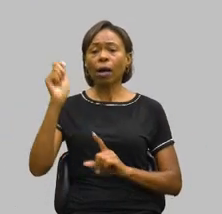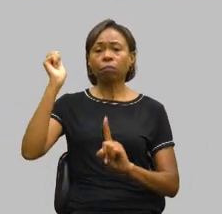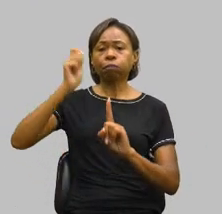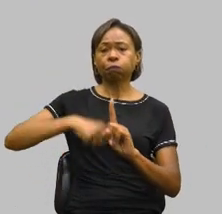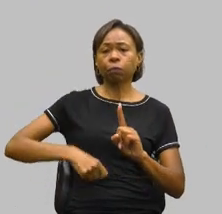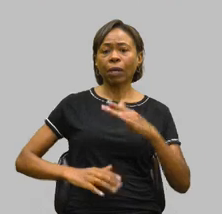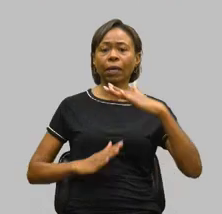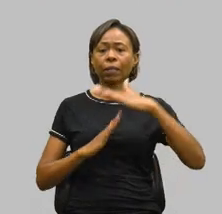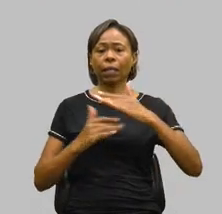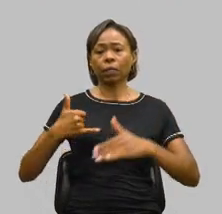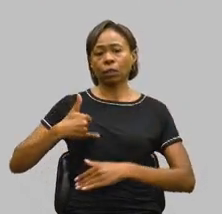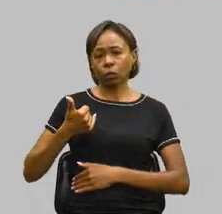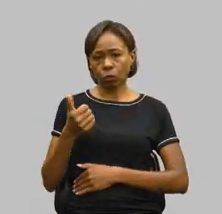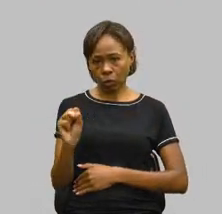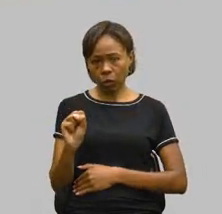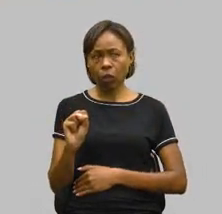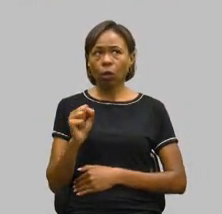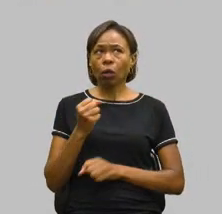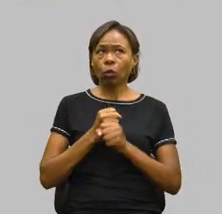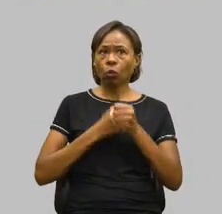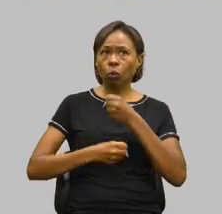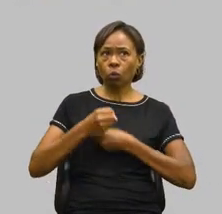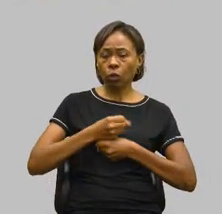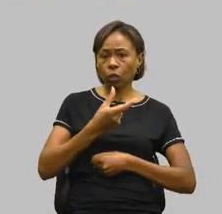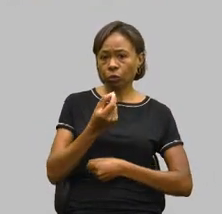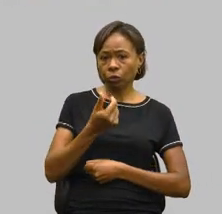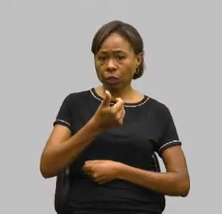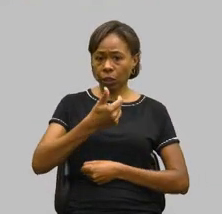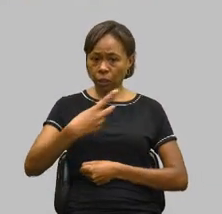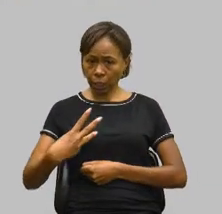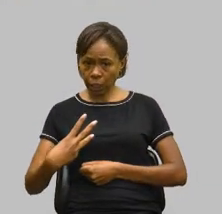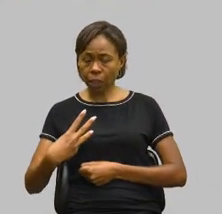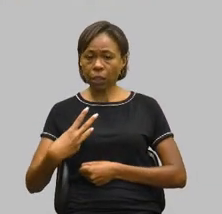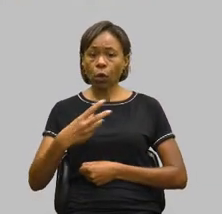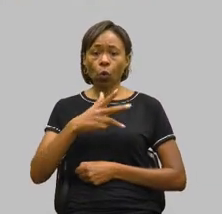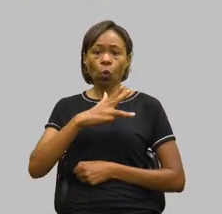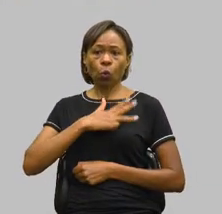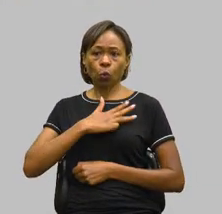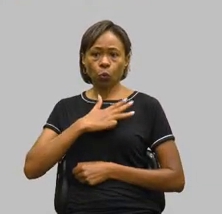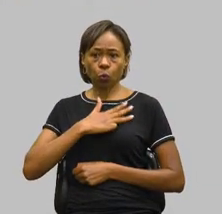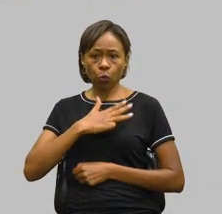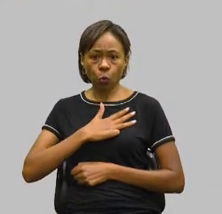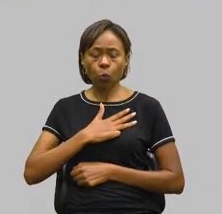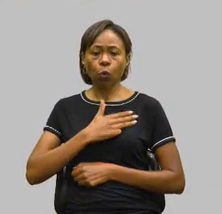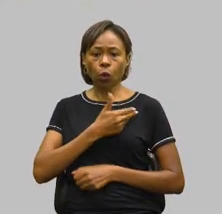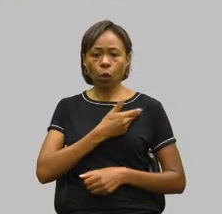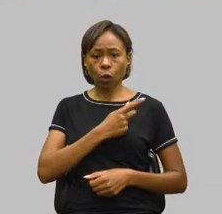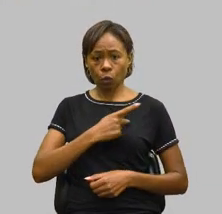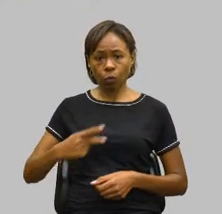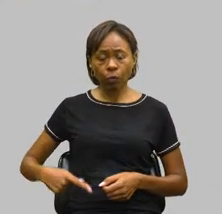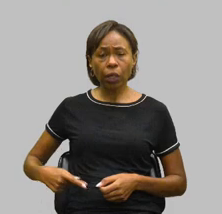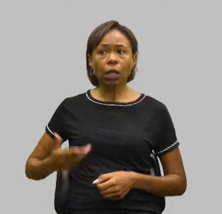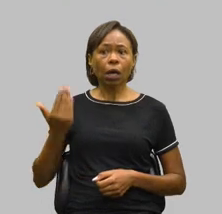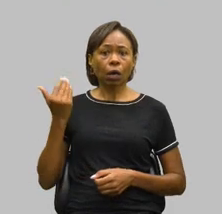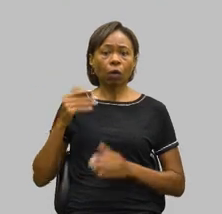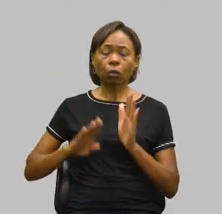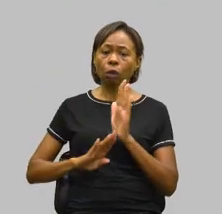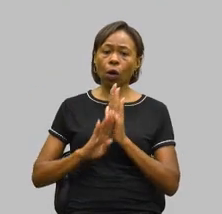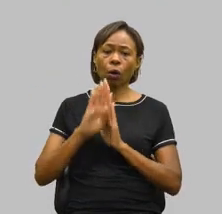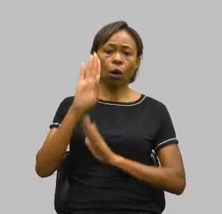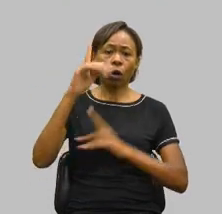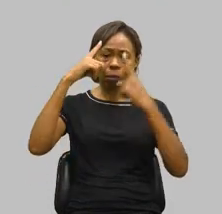anos em 2023 governo Lula eh nós tivemos o maior índice de violência contra as